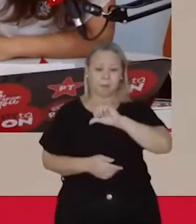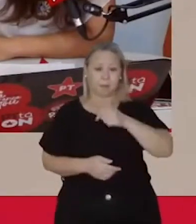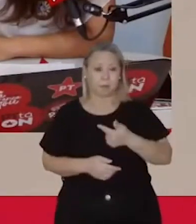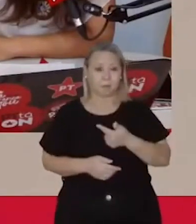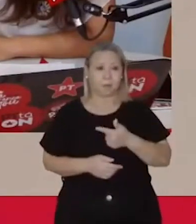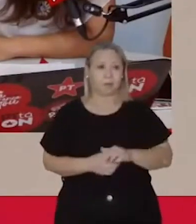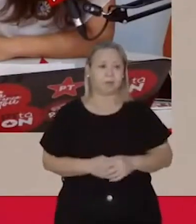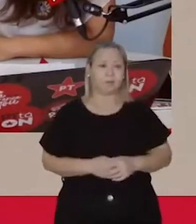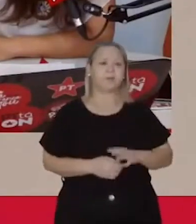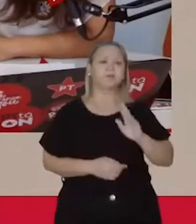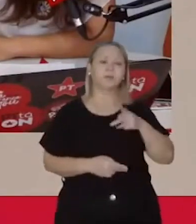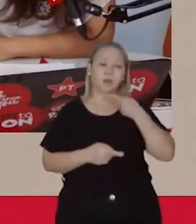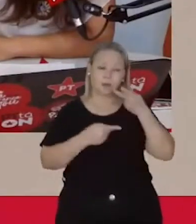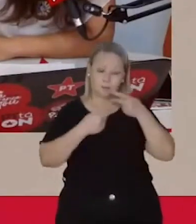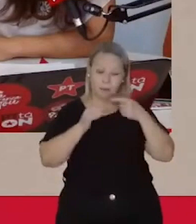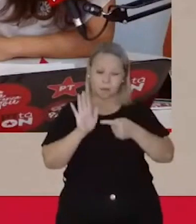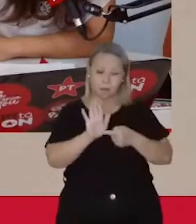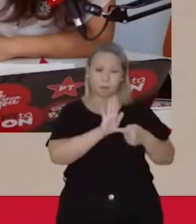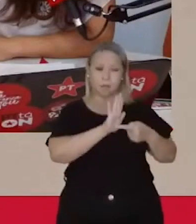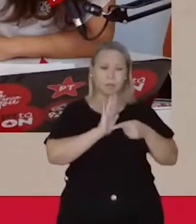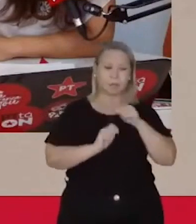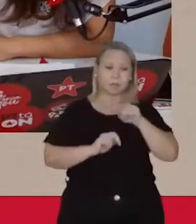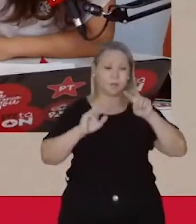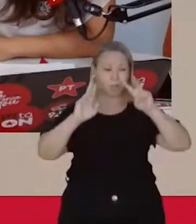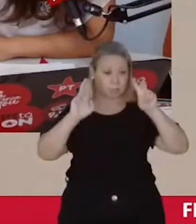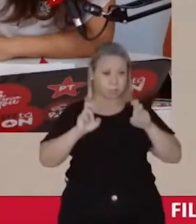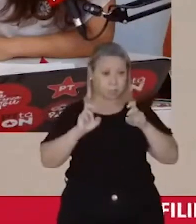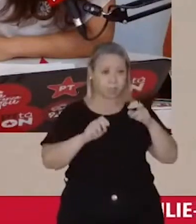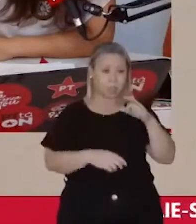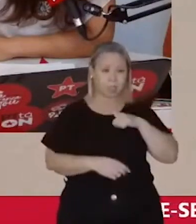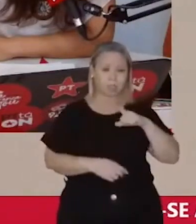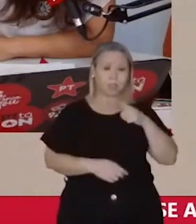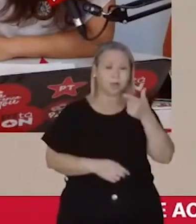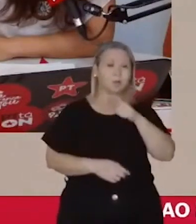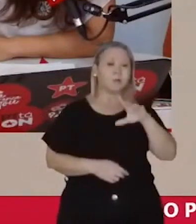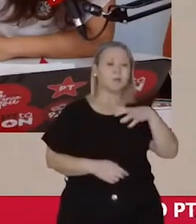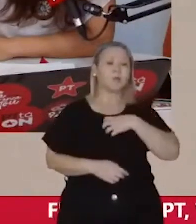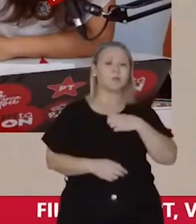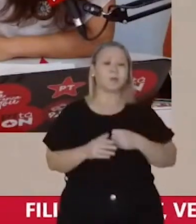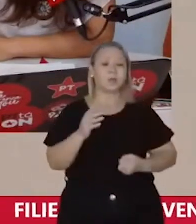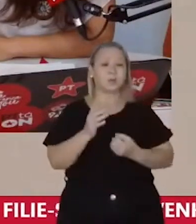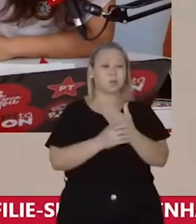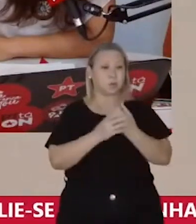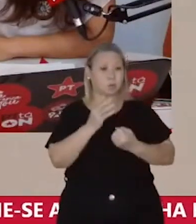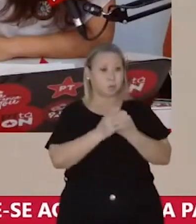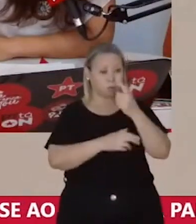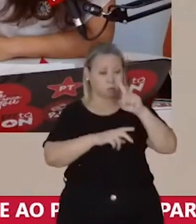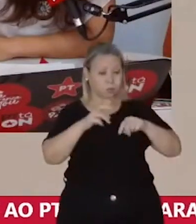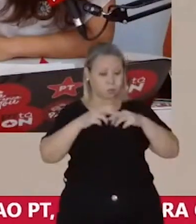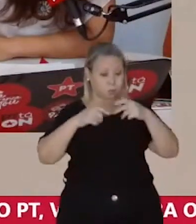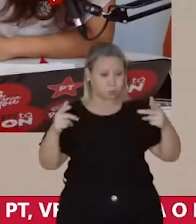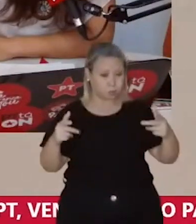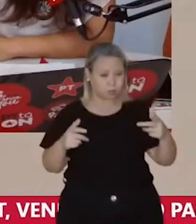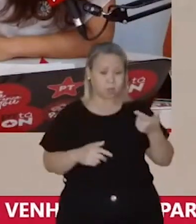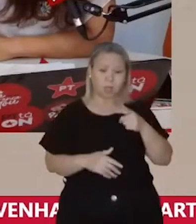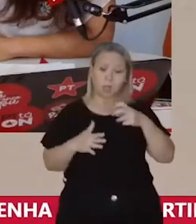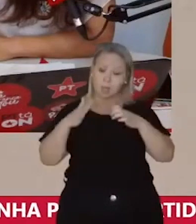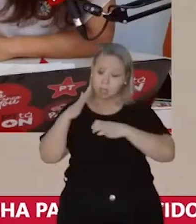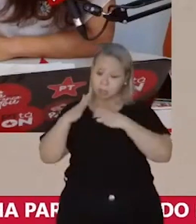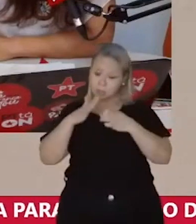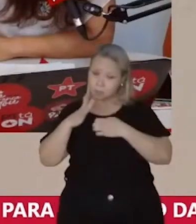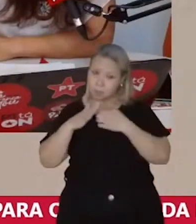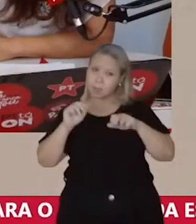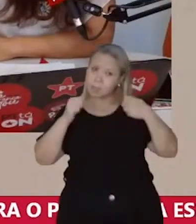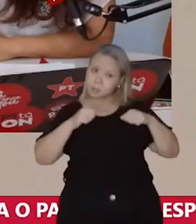já dissemos isso, nós já apresentamos essa questão. Nós temos outras formas de produzir. As próprias empresas devem ter outra forma de produzir.